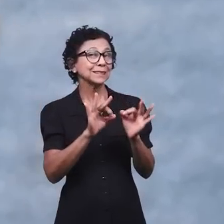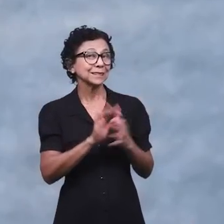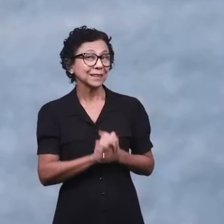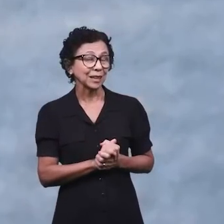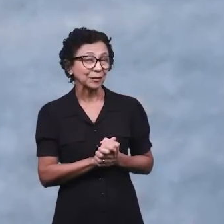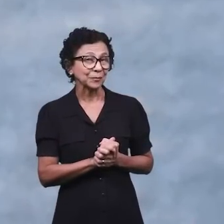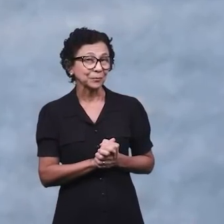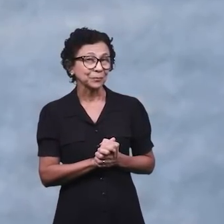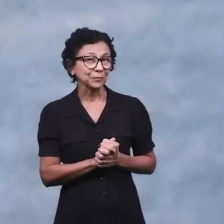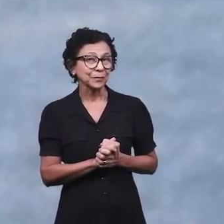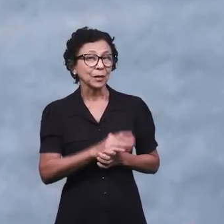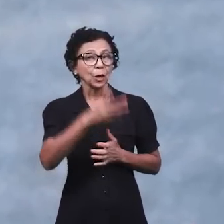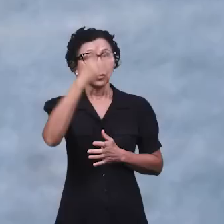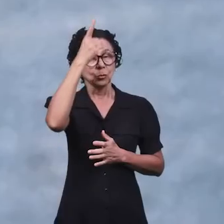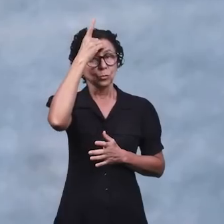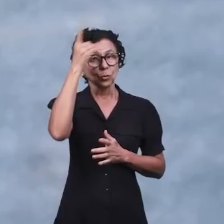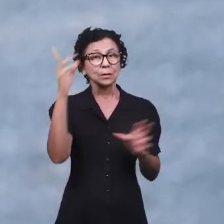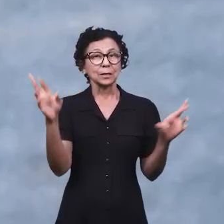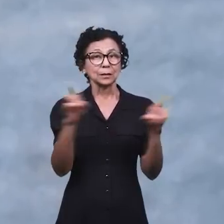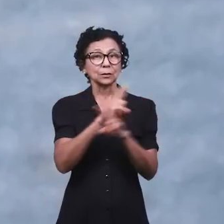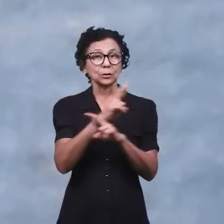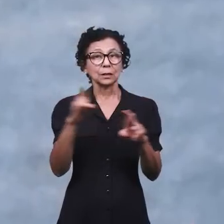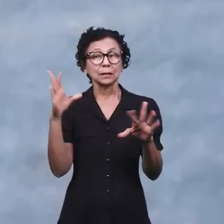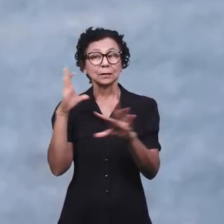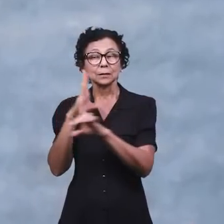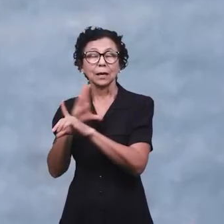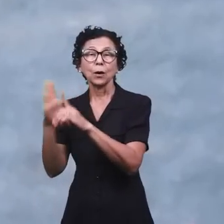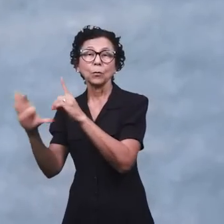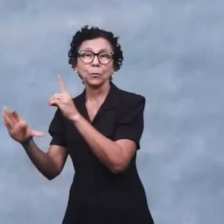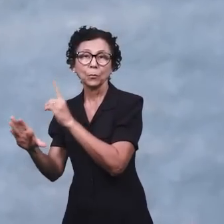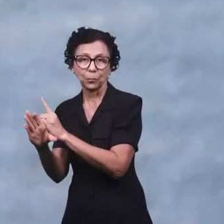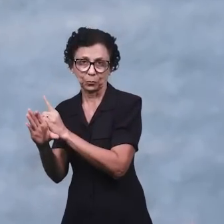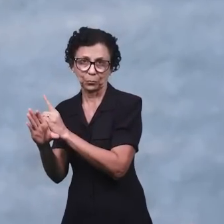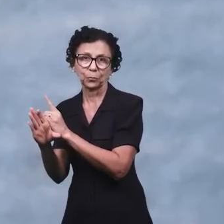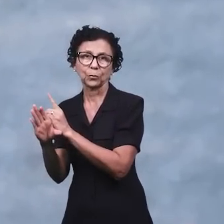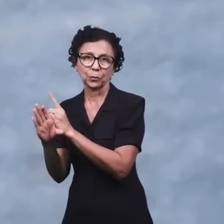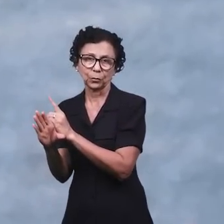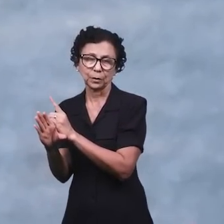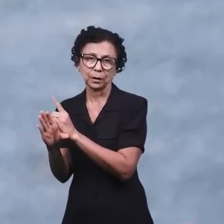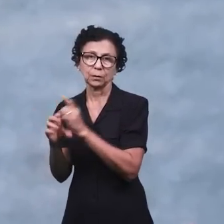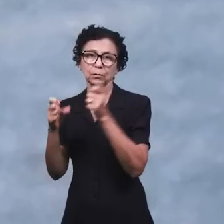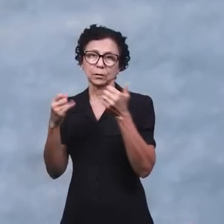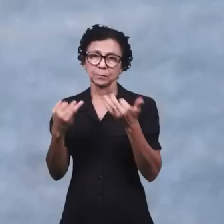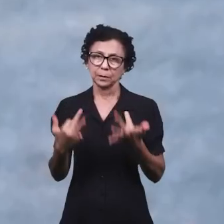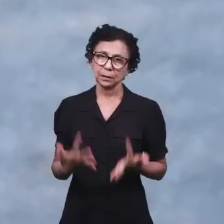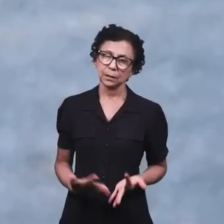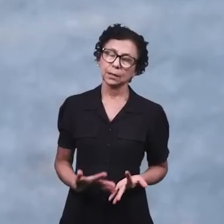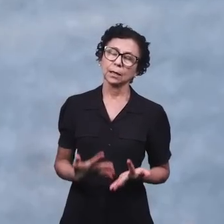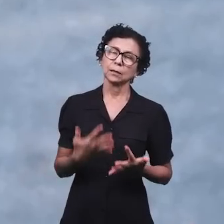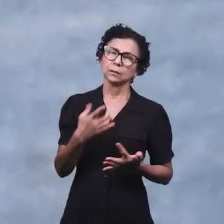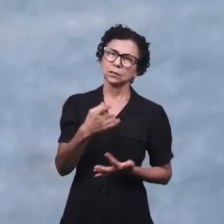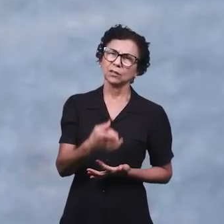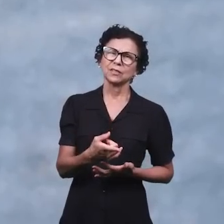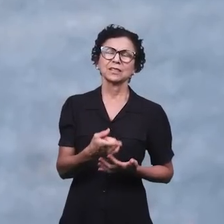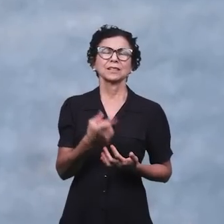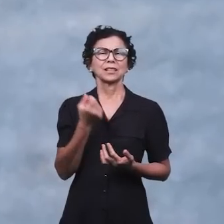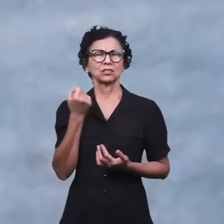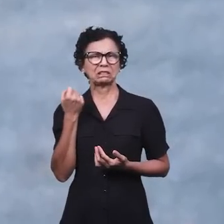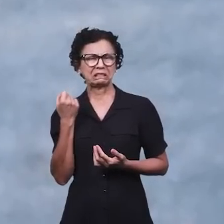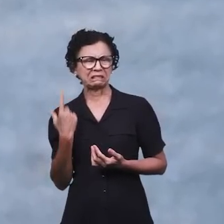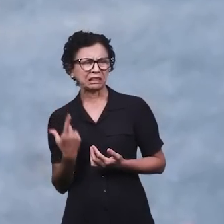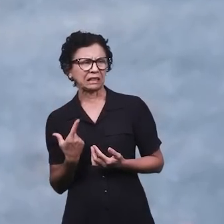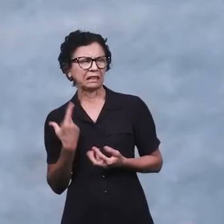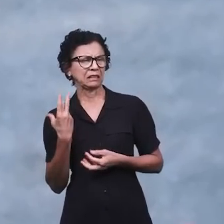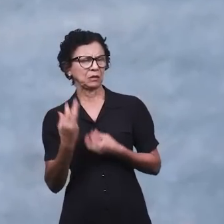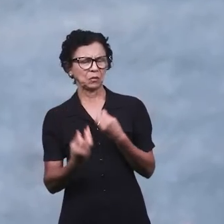Senhor deu acerca daquele culto. Tá? Então, aqui só para explicar para alguém que eventualmente esteja nos assistindo e que não esteja